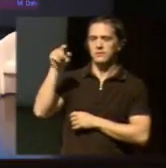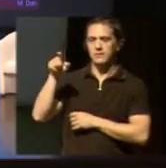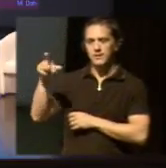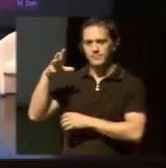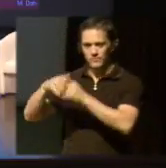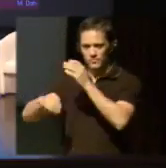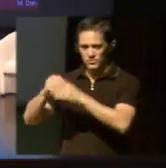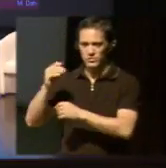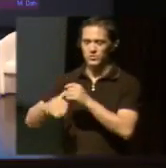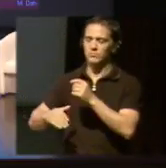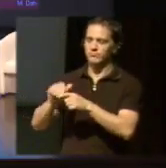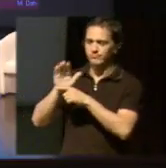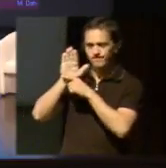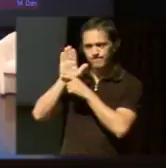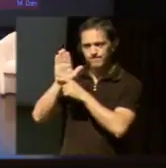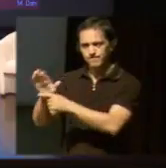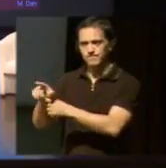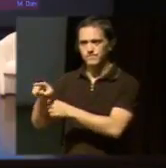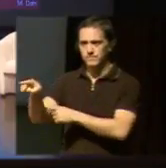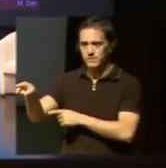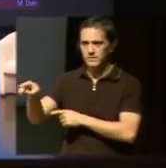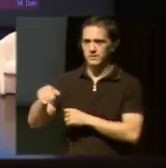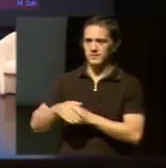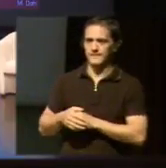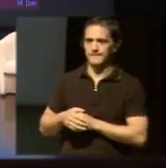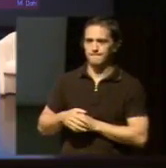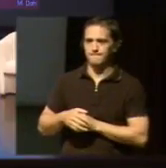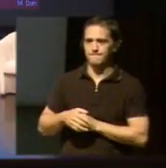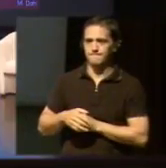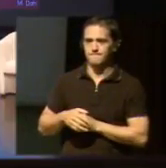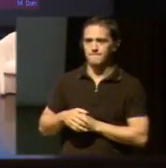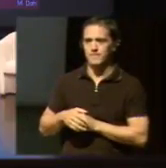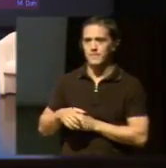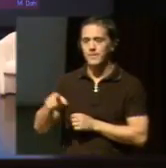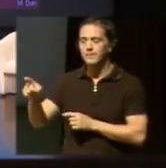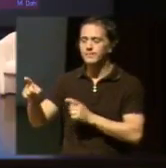que geralmente só se encontram ali para